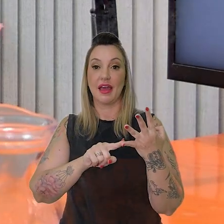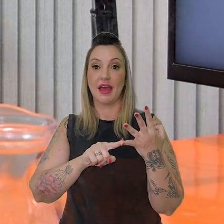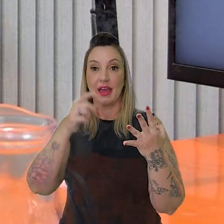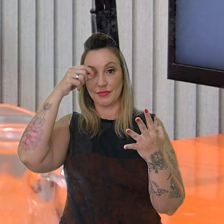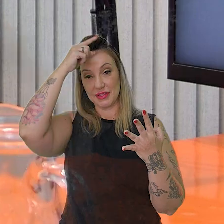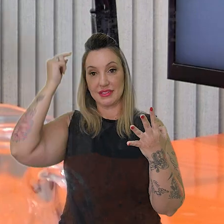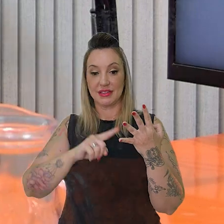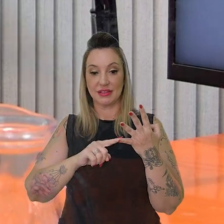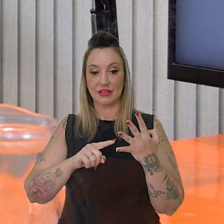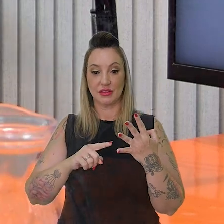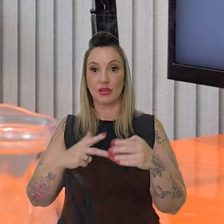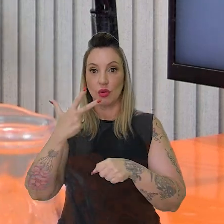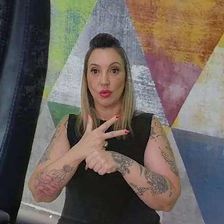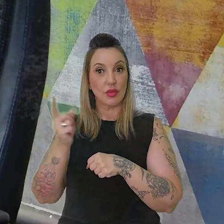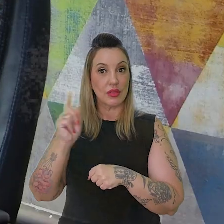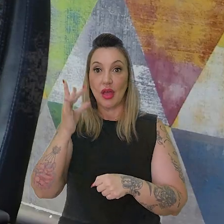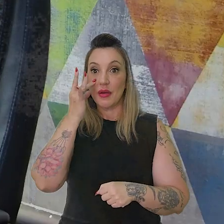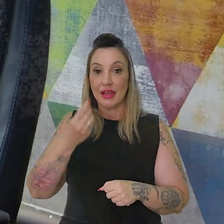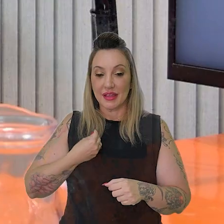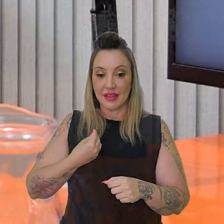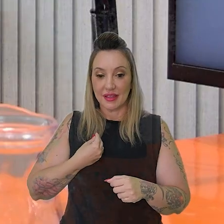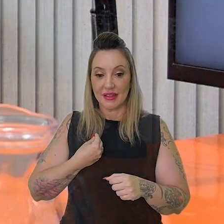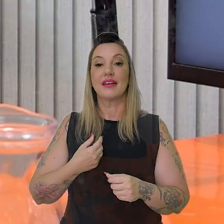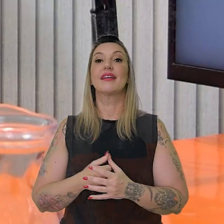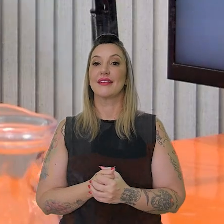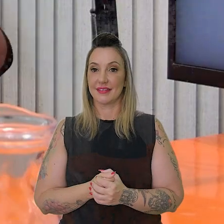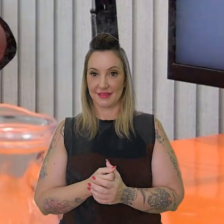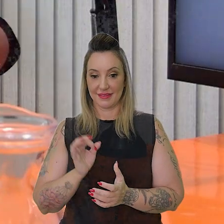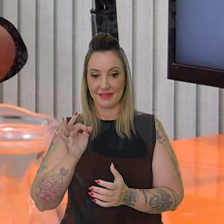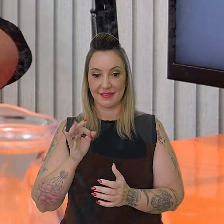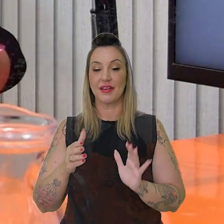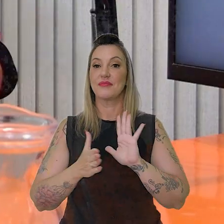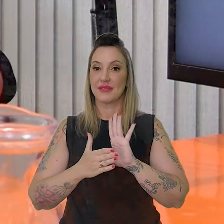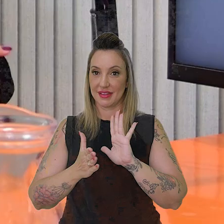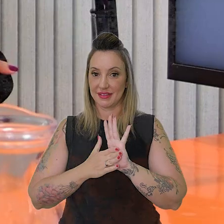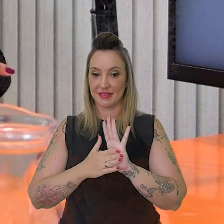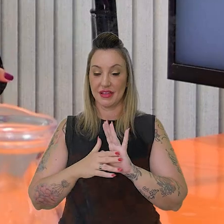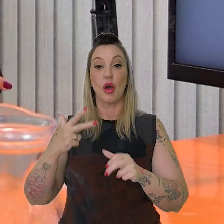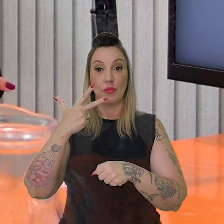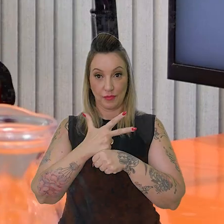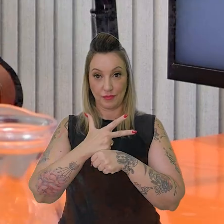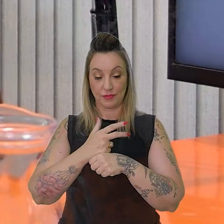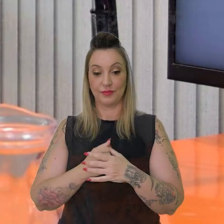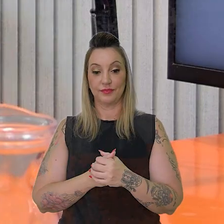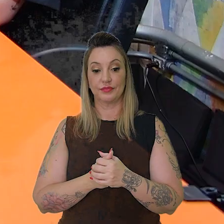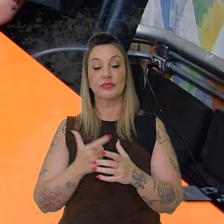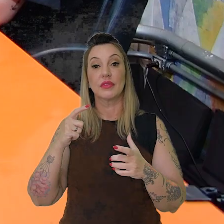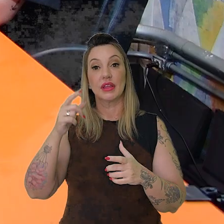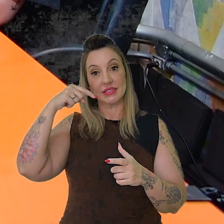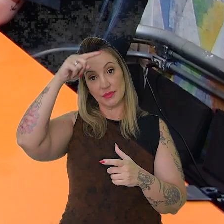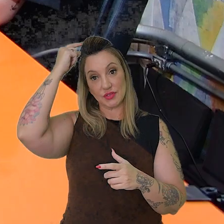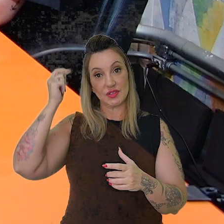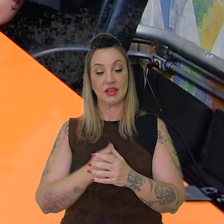e outra é capixaba e online Então não é presencial mas a gente tá a gente tá na proposta de trazer ele online e vai ser